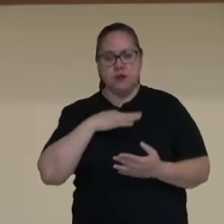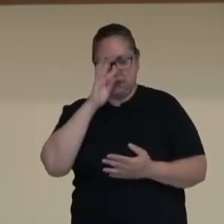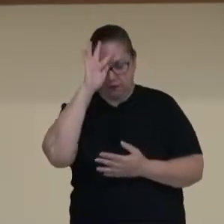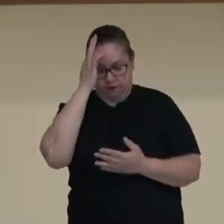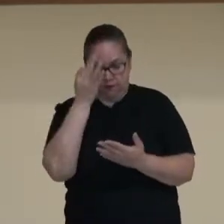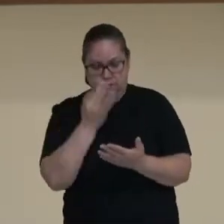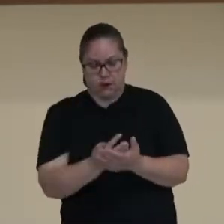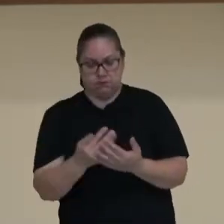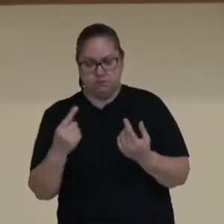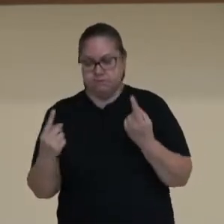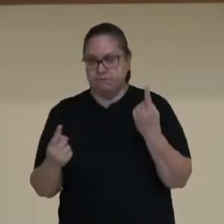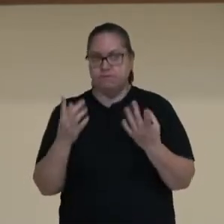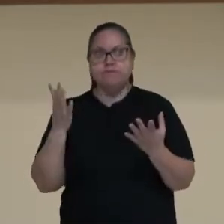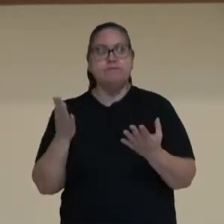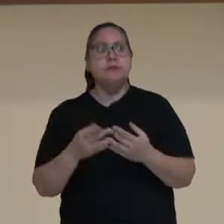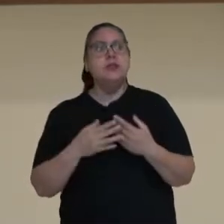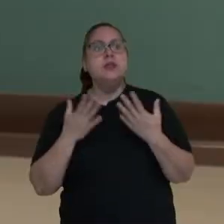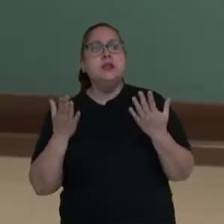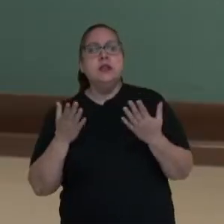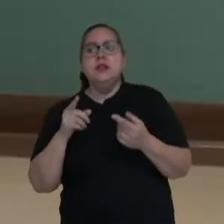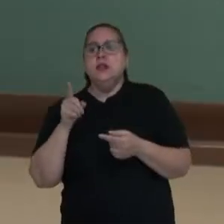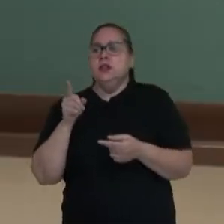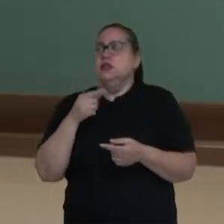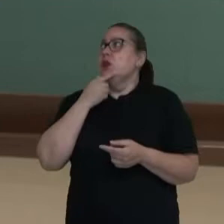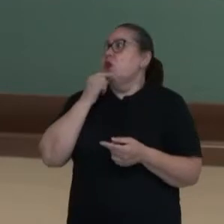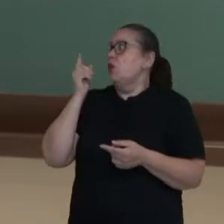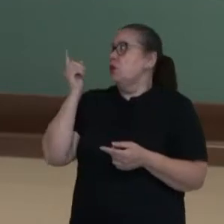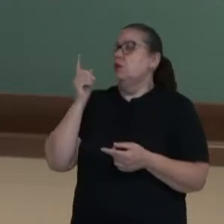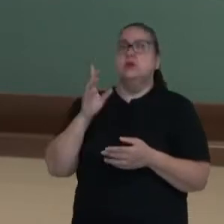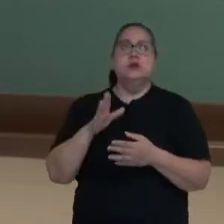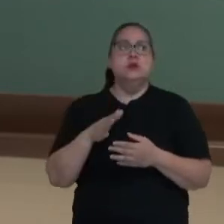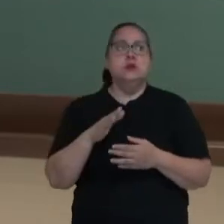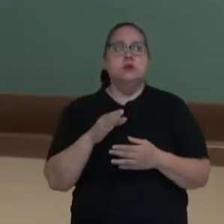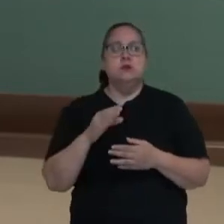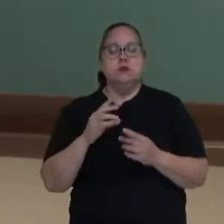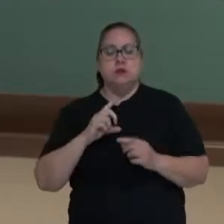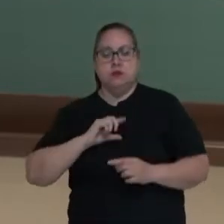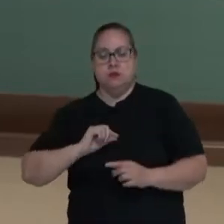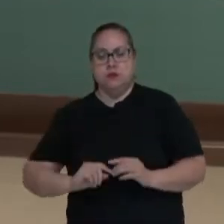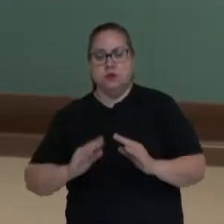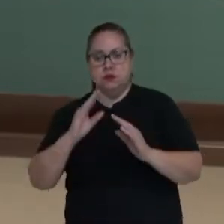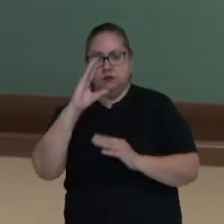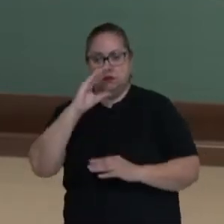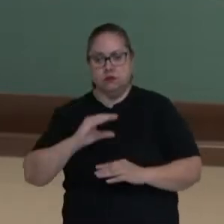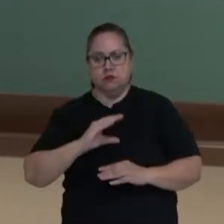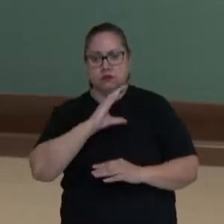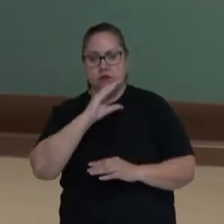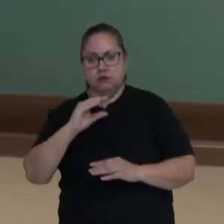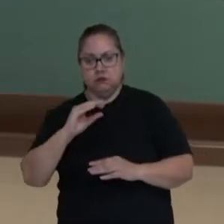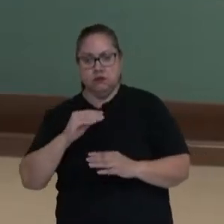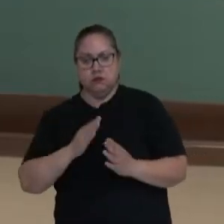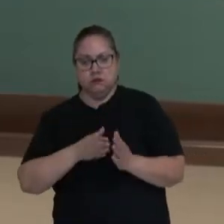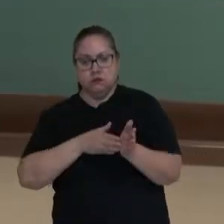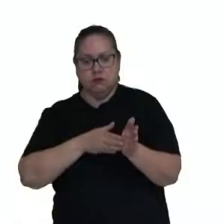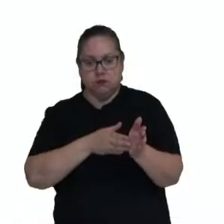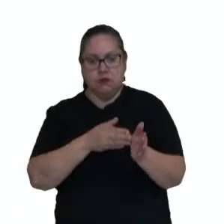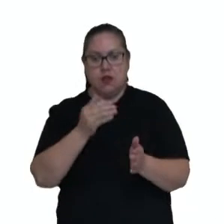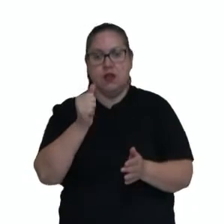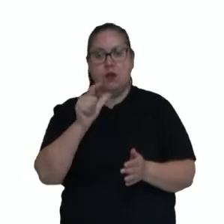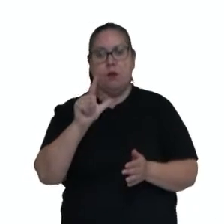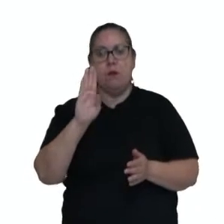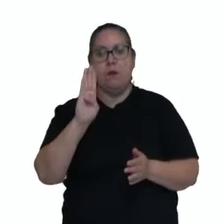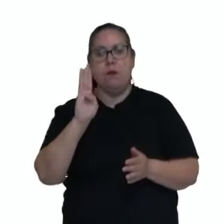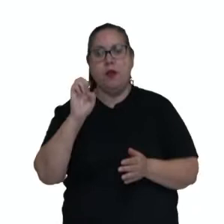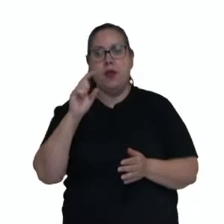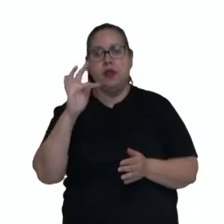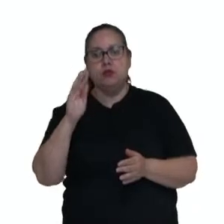ali. Bom, Tomás de Aquino, então, foi esse padre católico, discípulo de Alberto Magno,